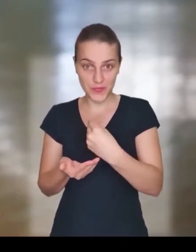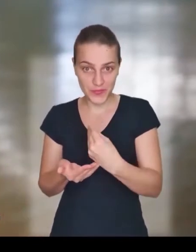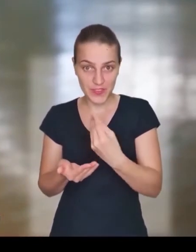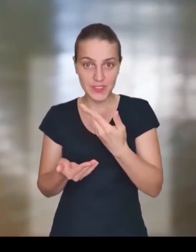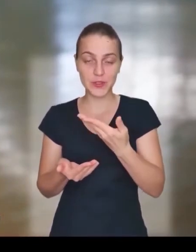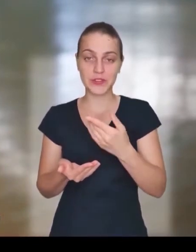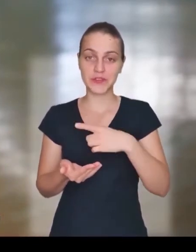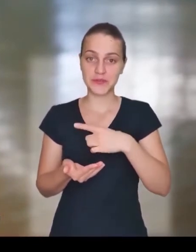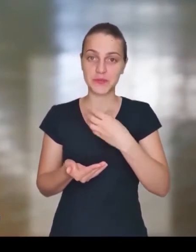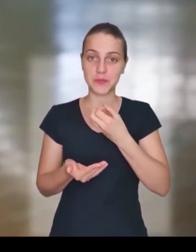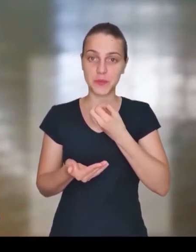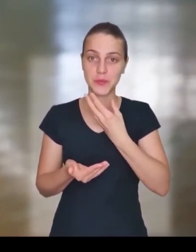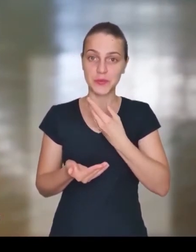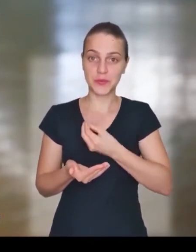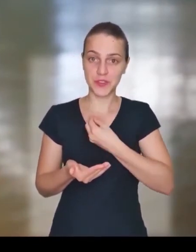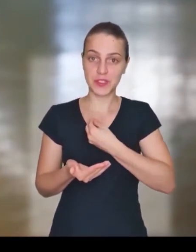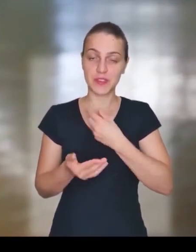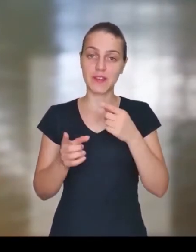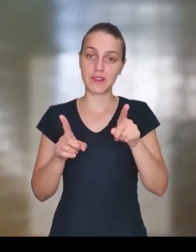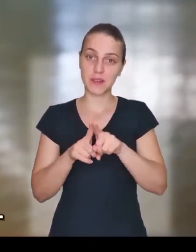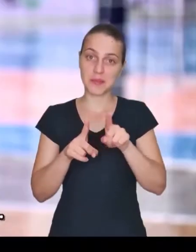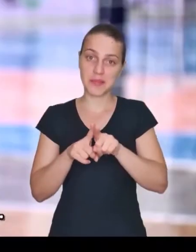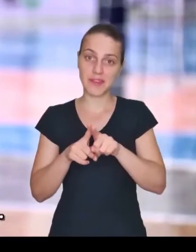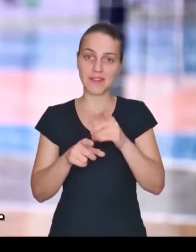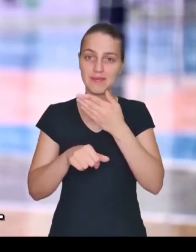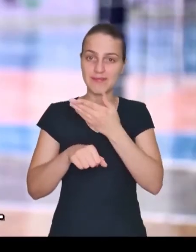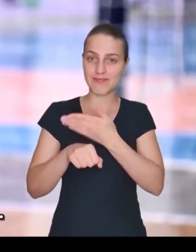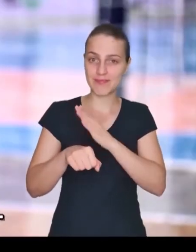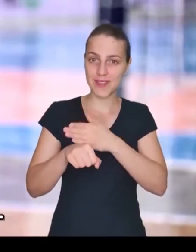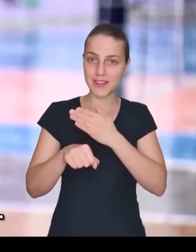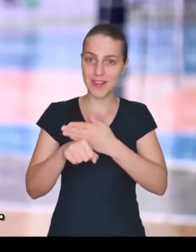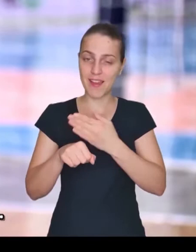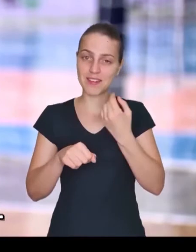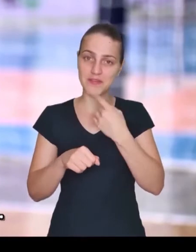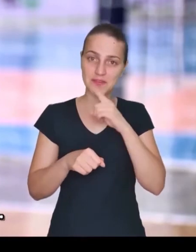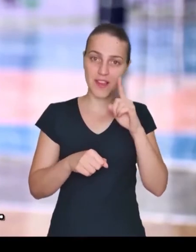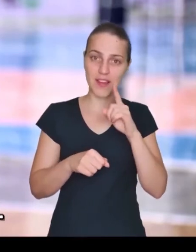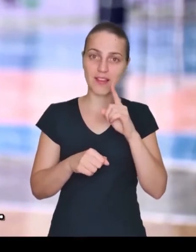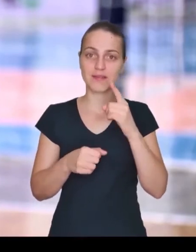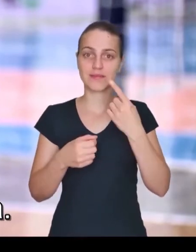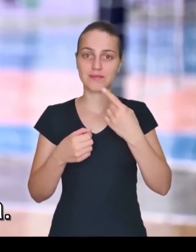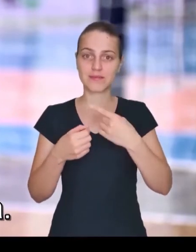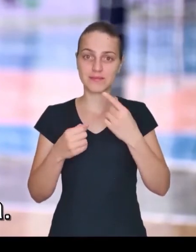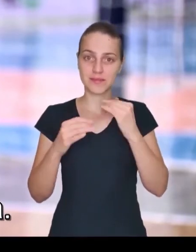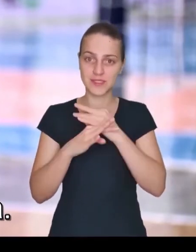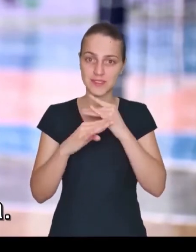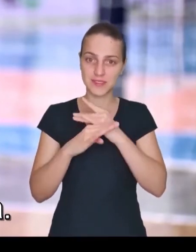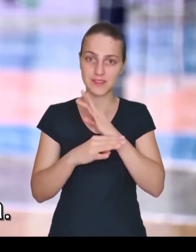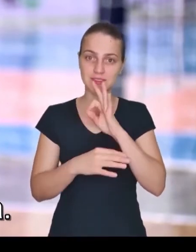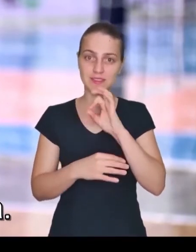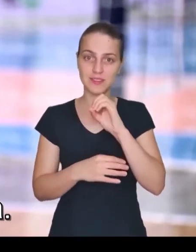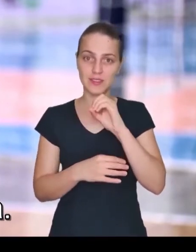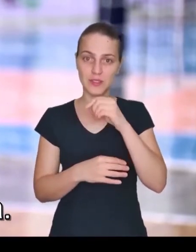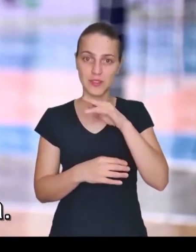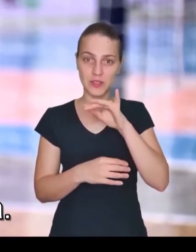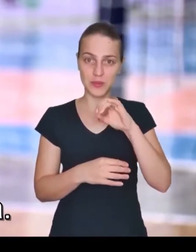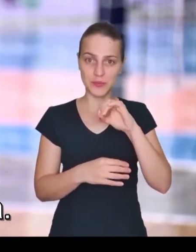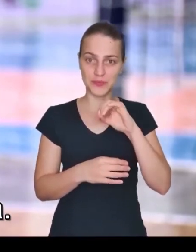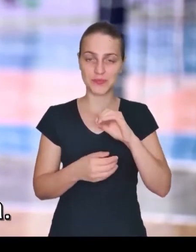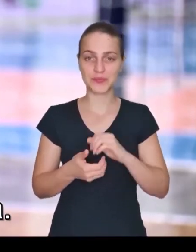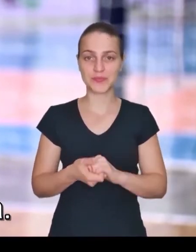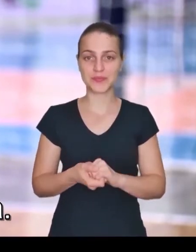se eu vou para Tóquio. Meu maior sonho, eu posso dizer que eu já conquistei, Leandro. que era defender o